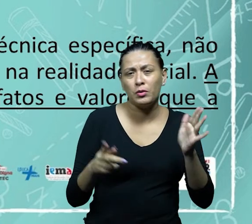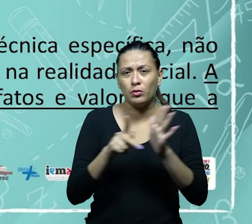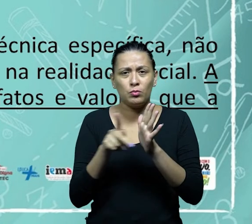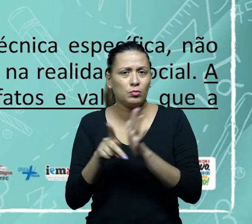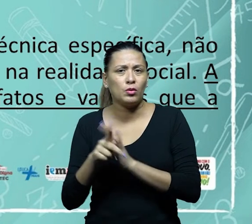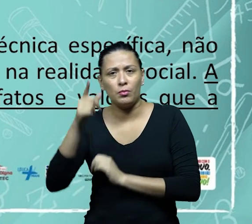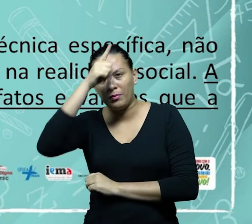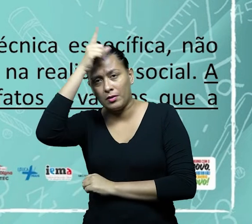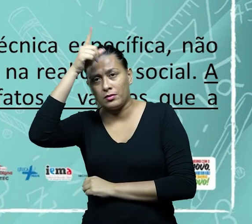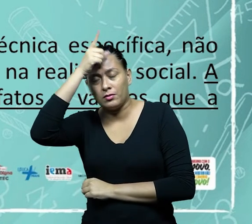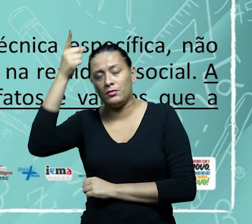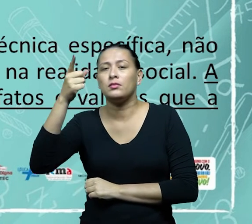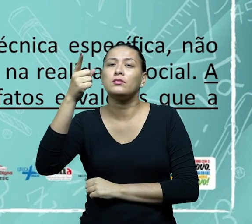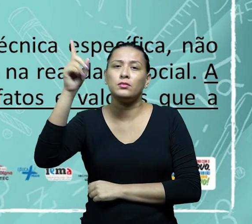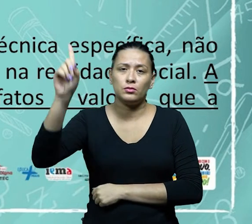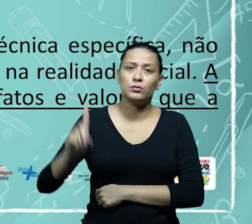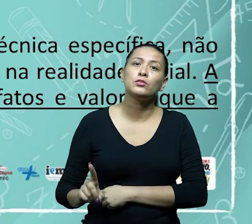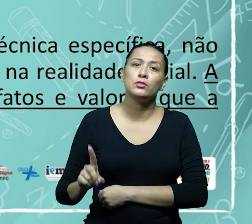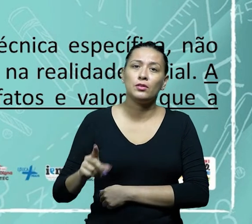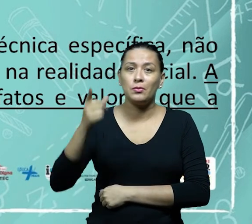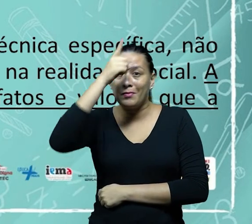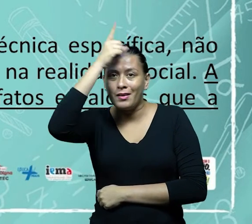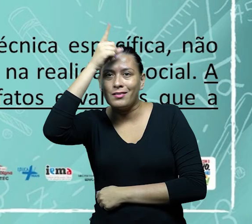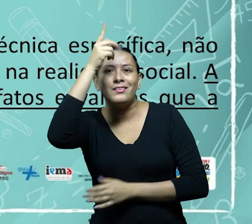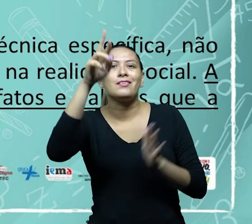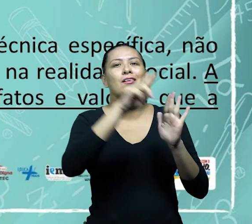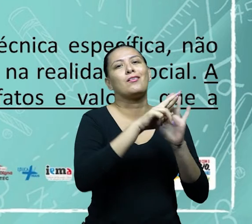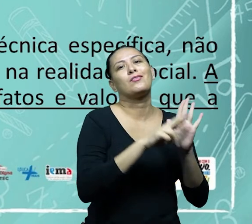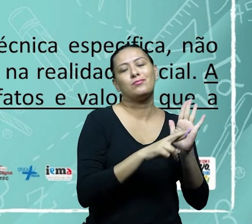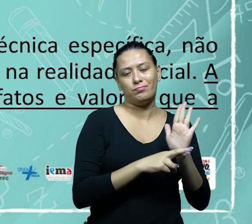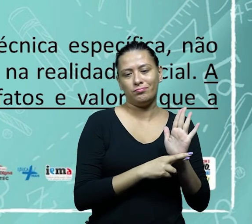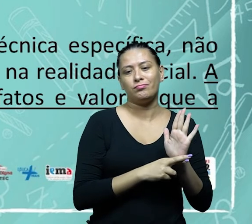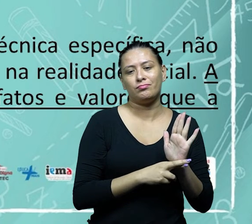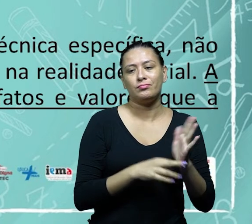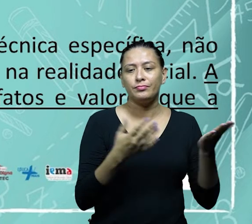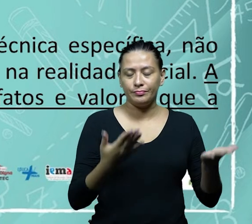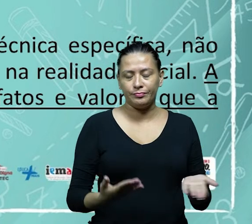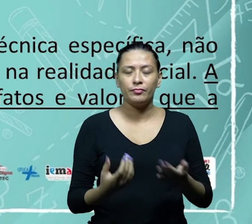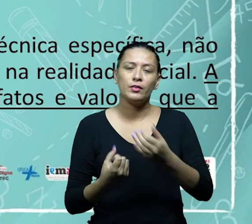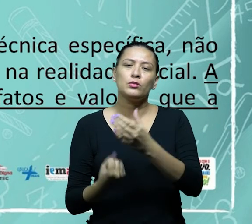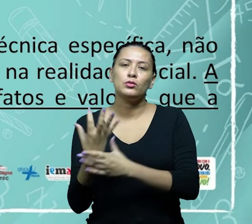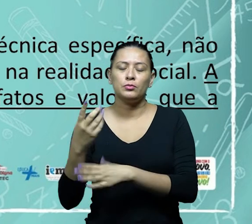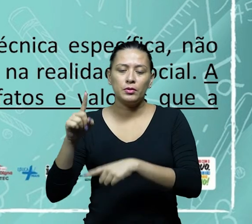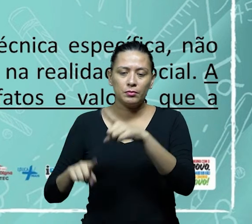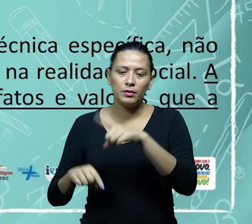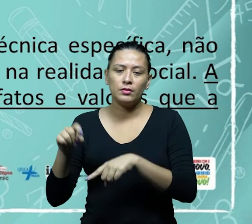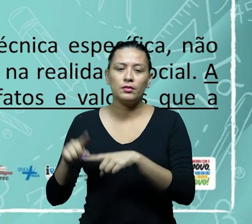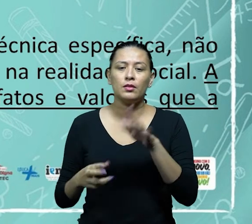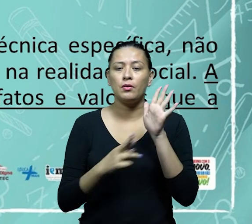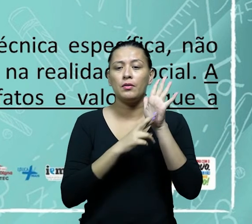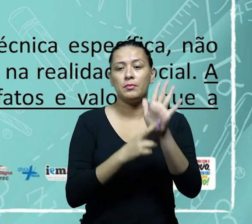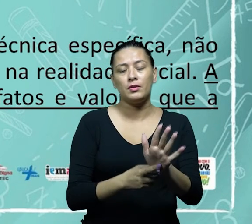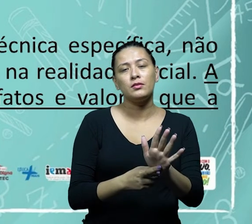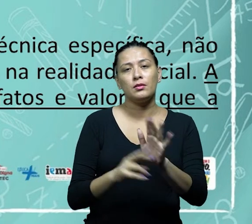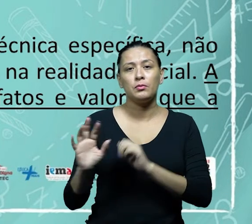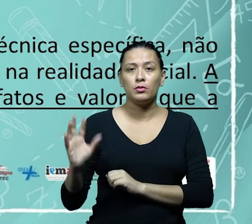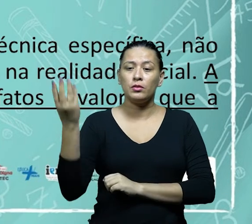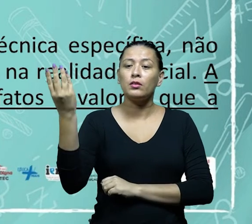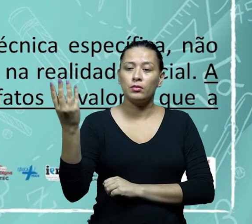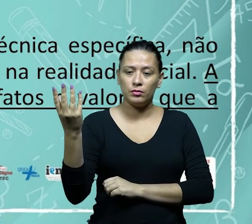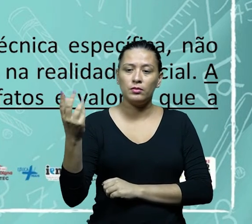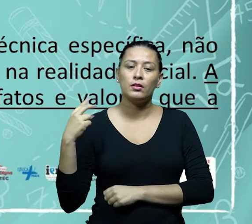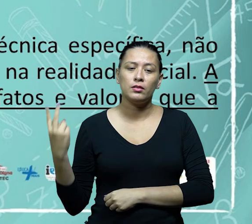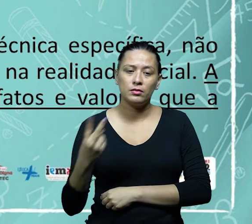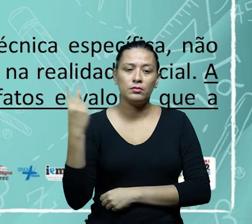como instrumento para a criação do direito para a criação da Norma a sua fonte material